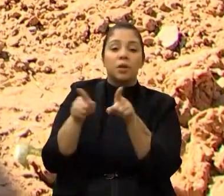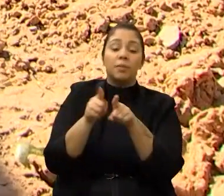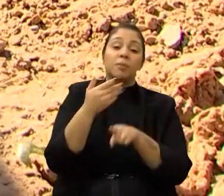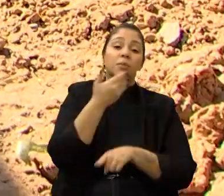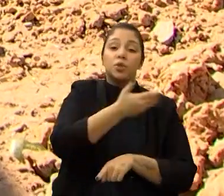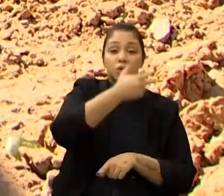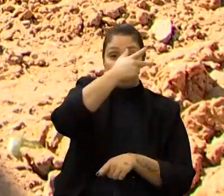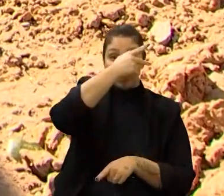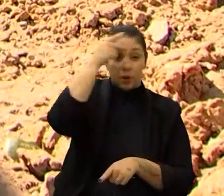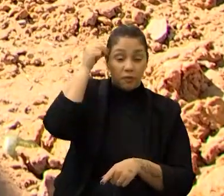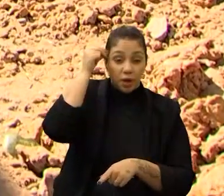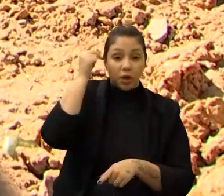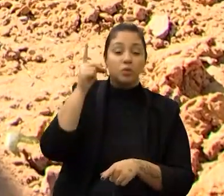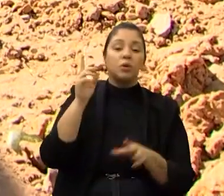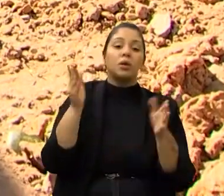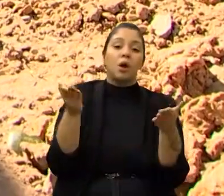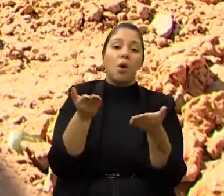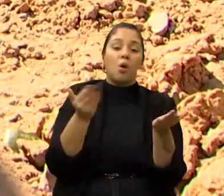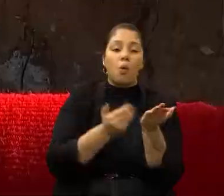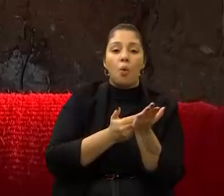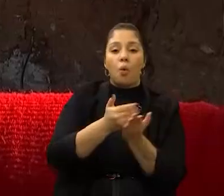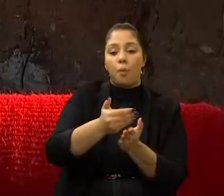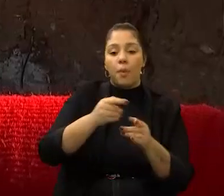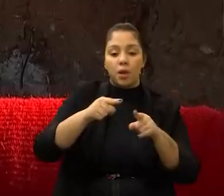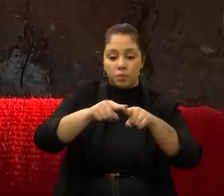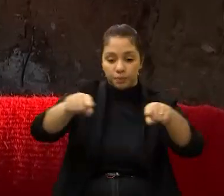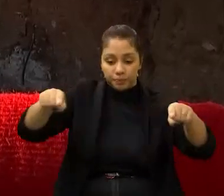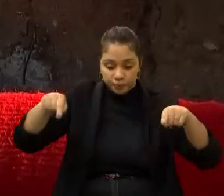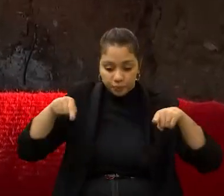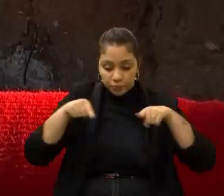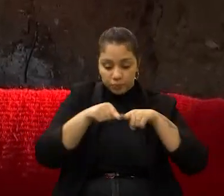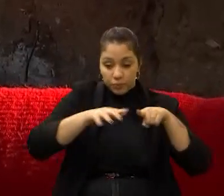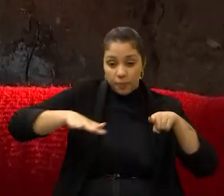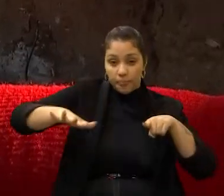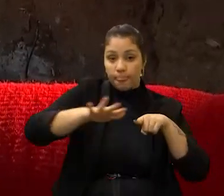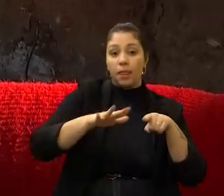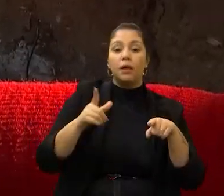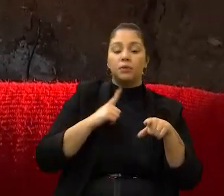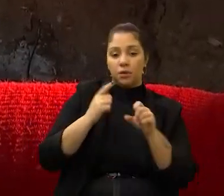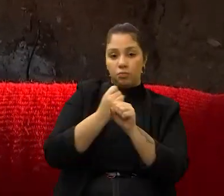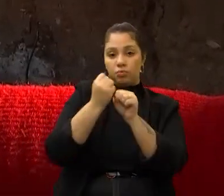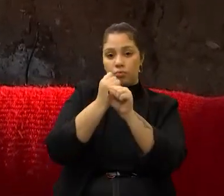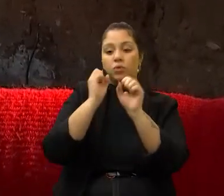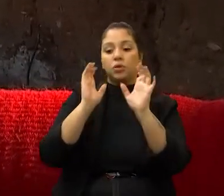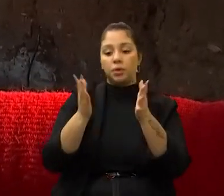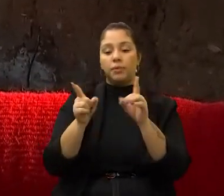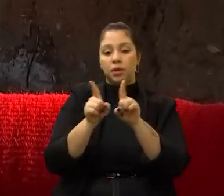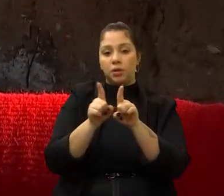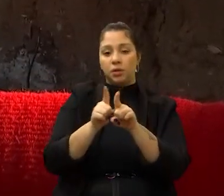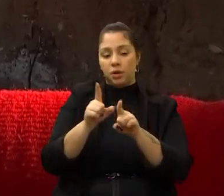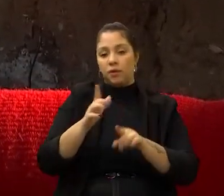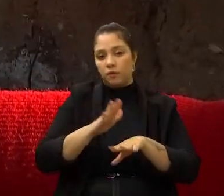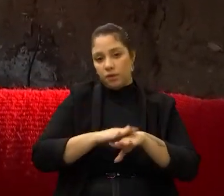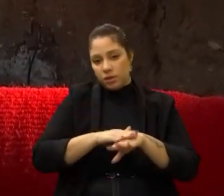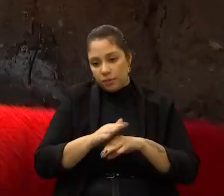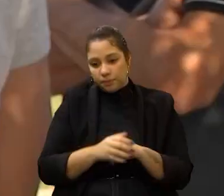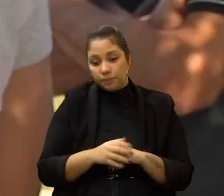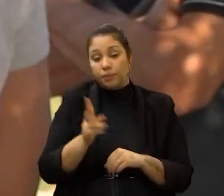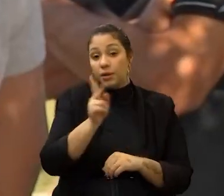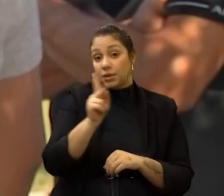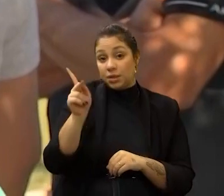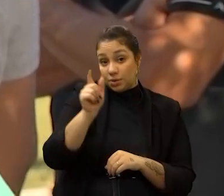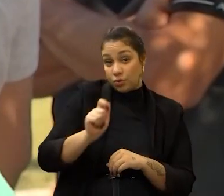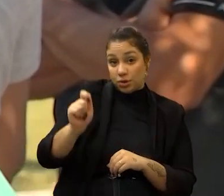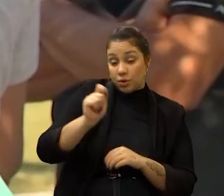buscando recurso e solicitando ao prefeito que dentro implantação do Parque Linear como um todo esta obra esteja contemplada